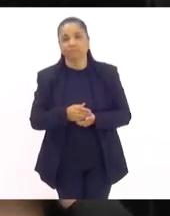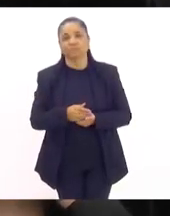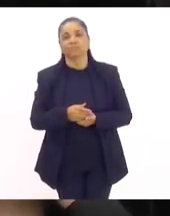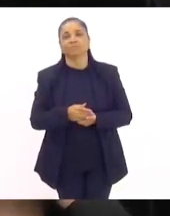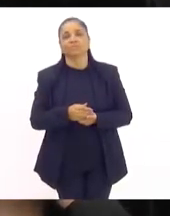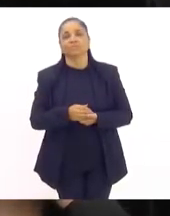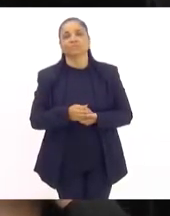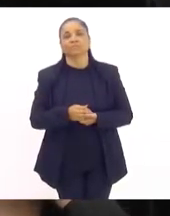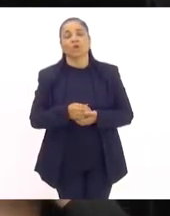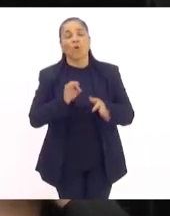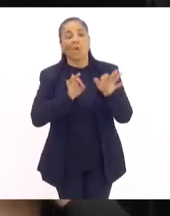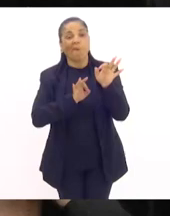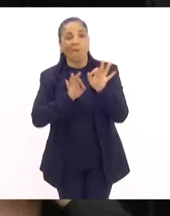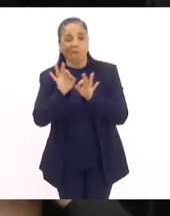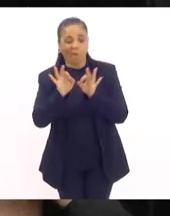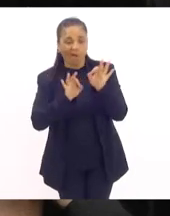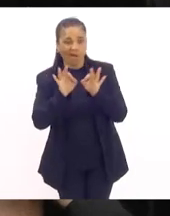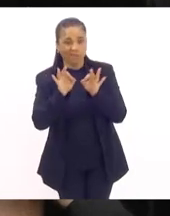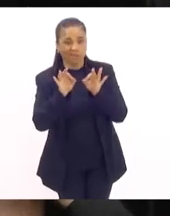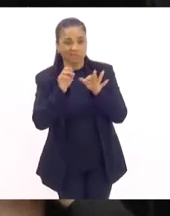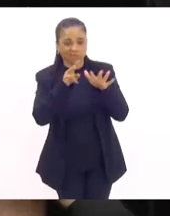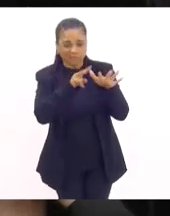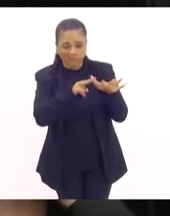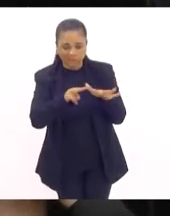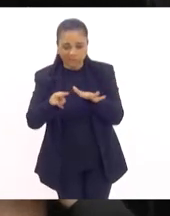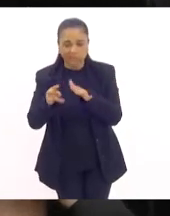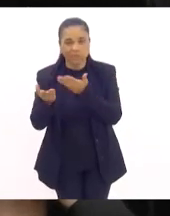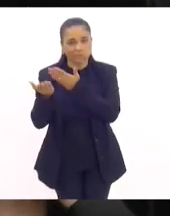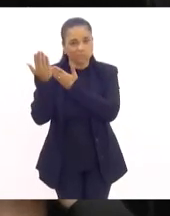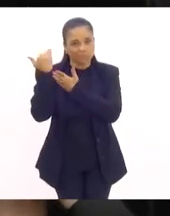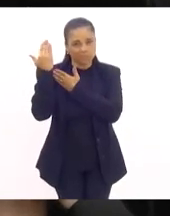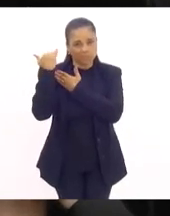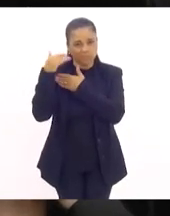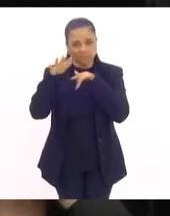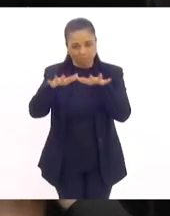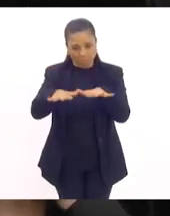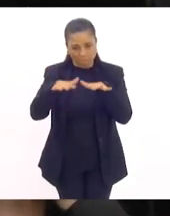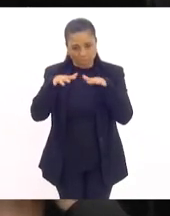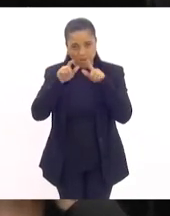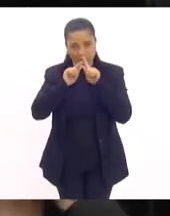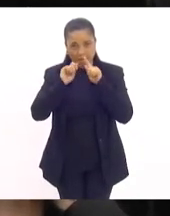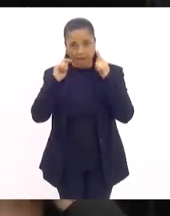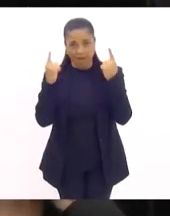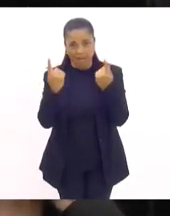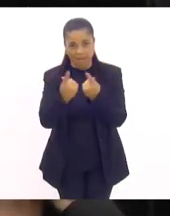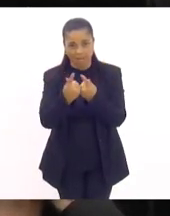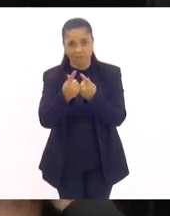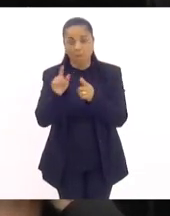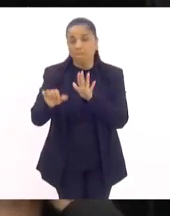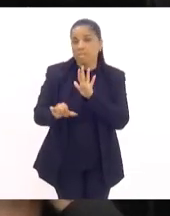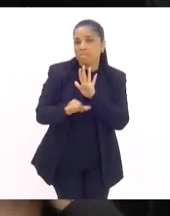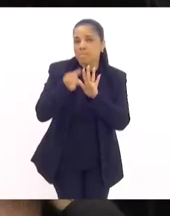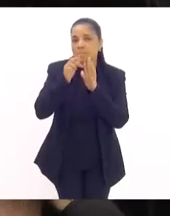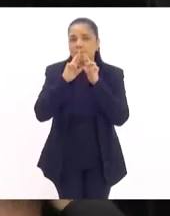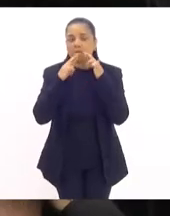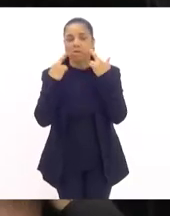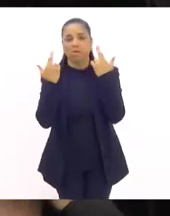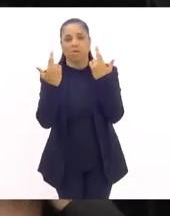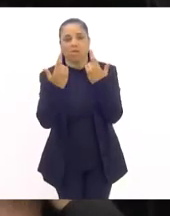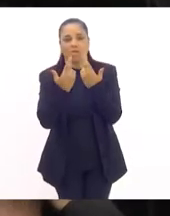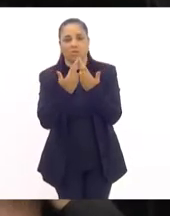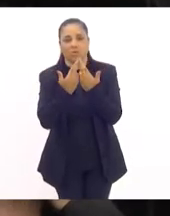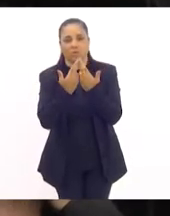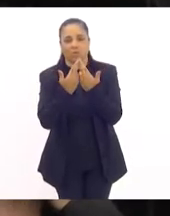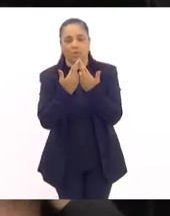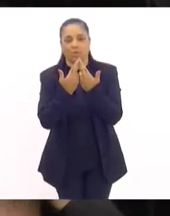falando que nós organizamos na semana passada, aqui nessa casa, uma primeira reunião que